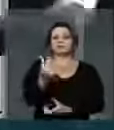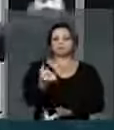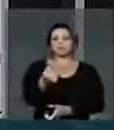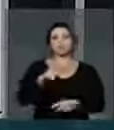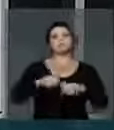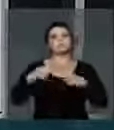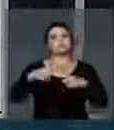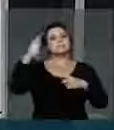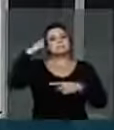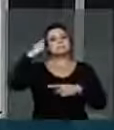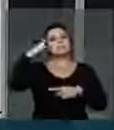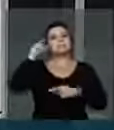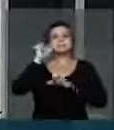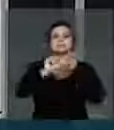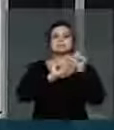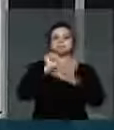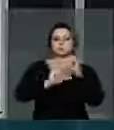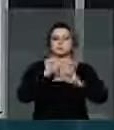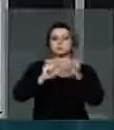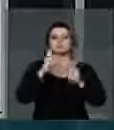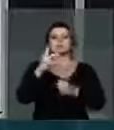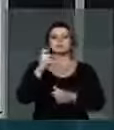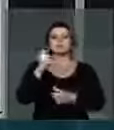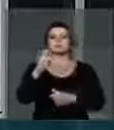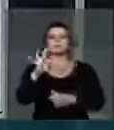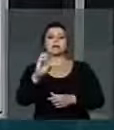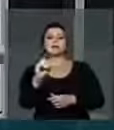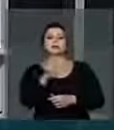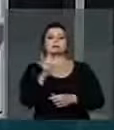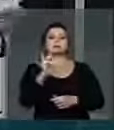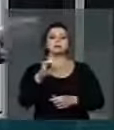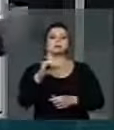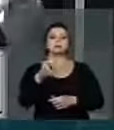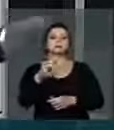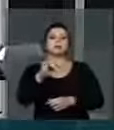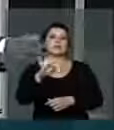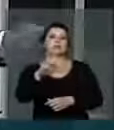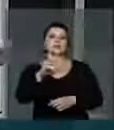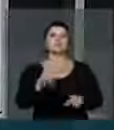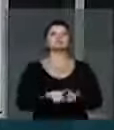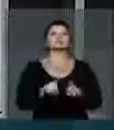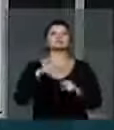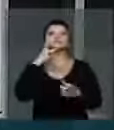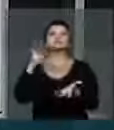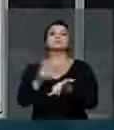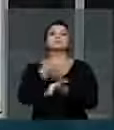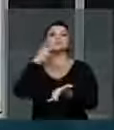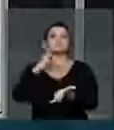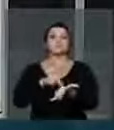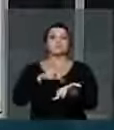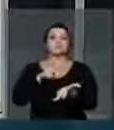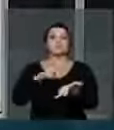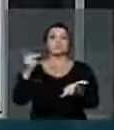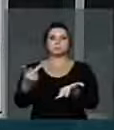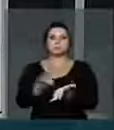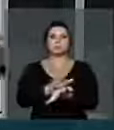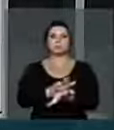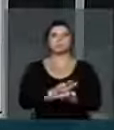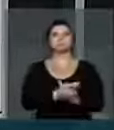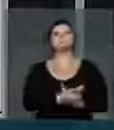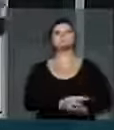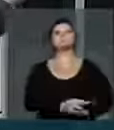esta revisão do Pacto Federativo. Agora tivemos o fato que, de